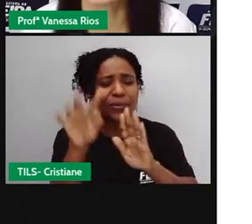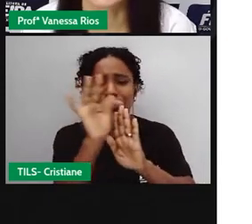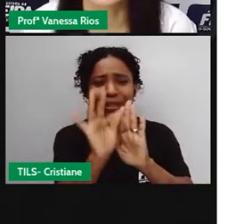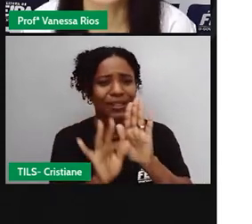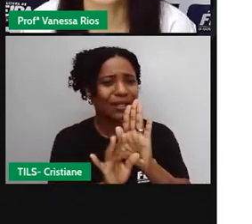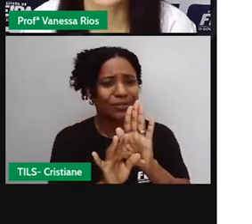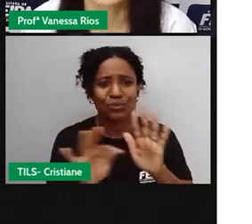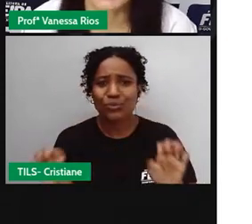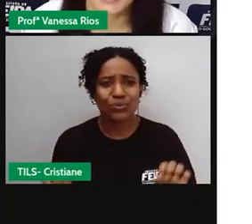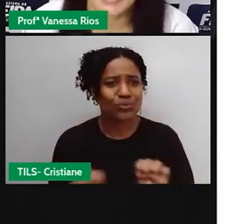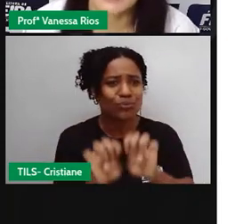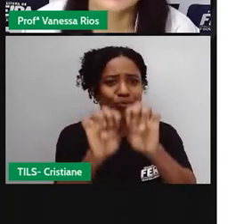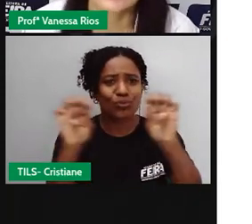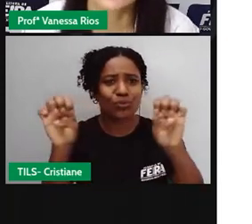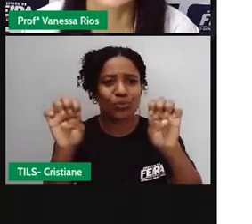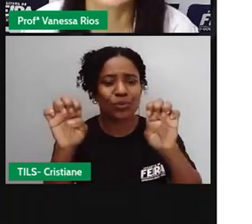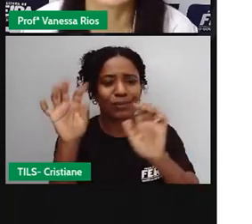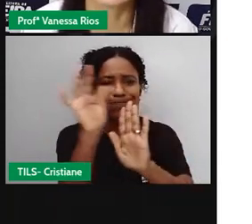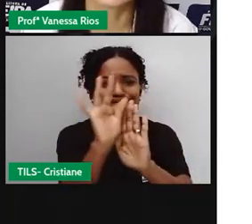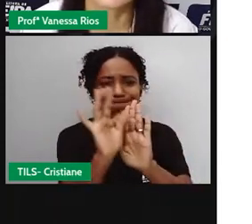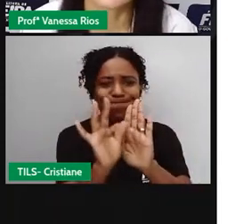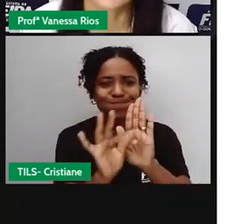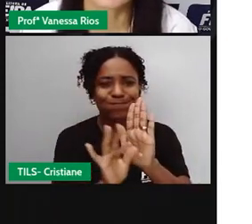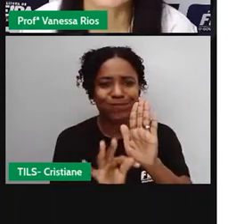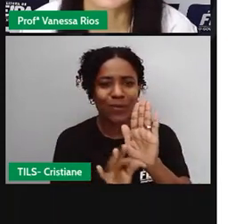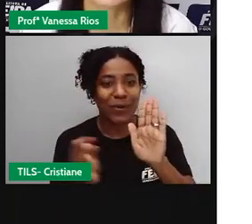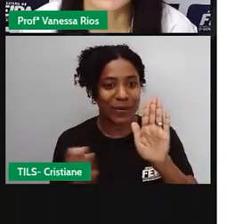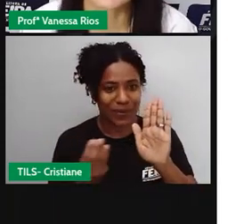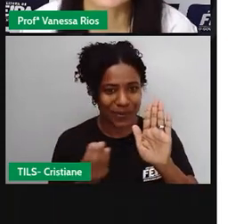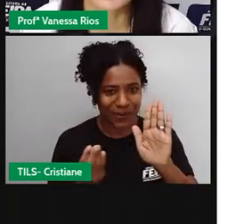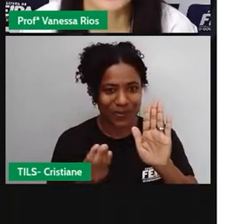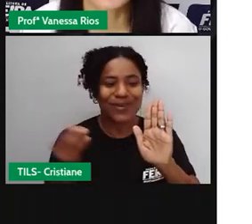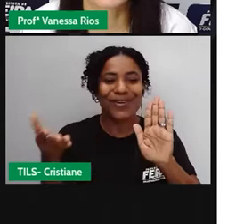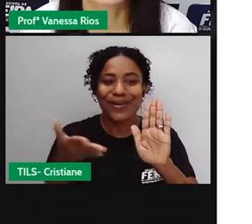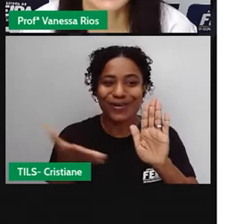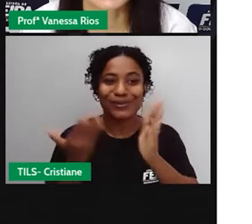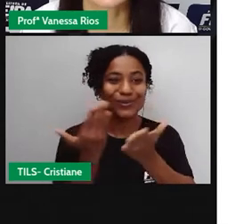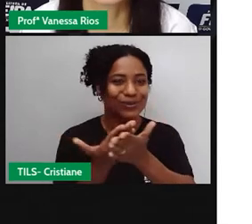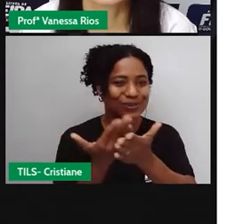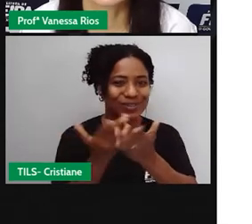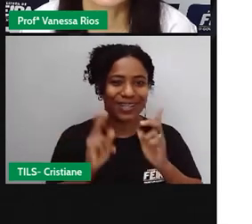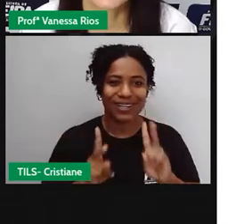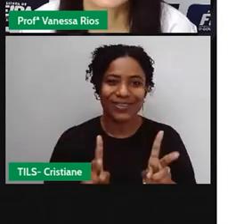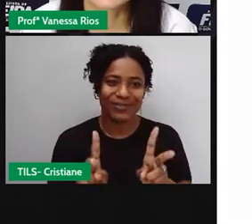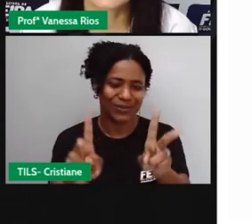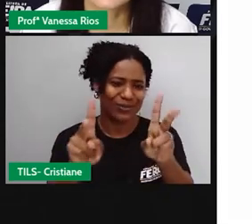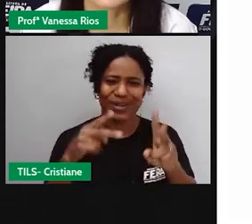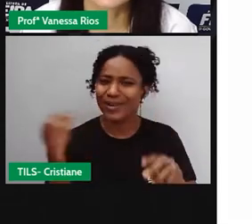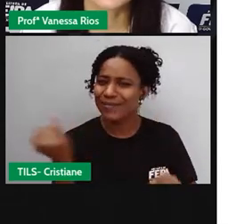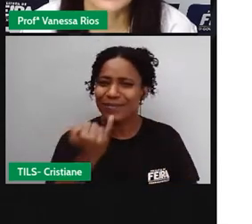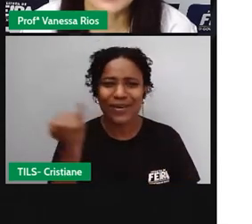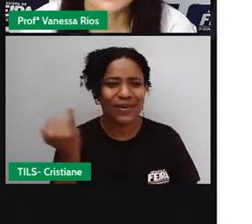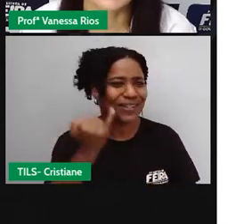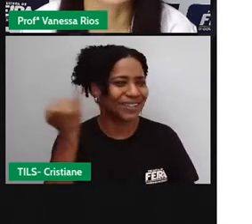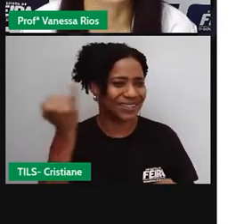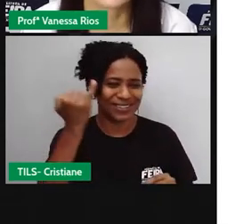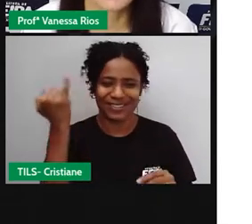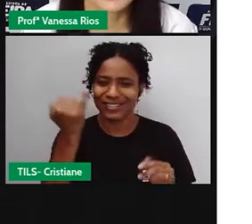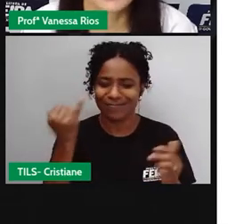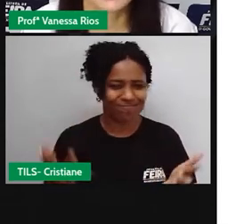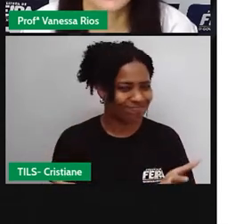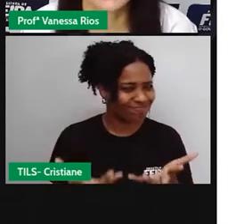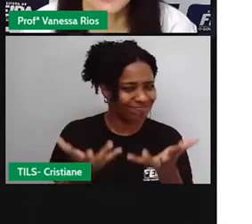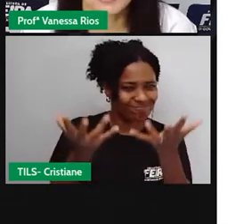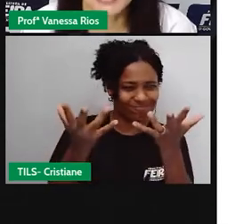hoje a gente vai continuar estudando sobre essa literatura popular tão importante, tão rica,